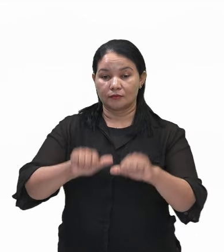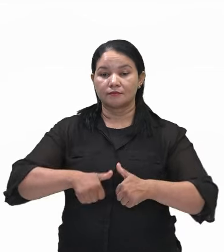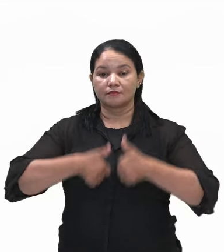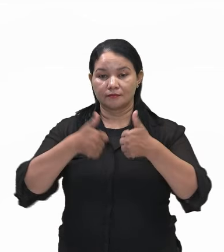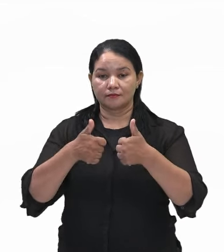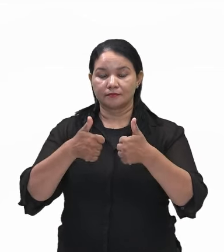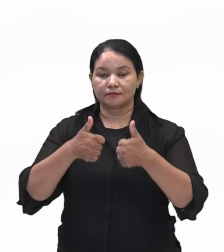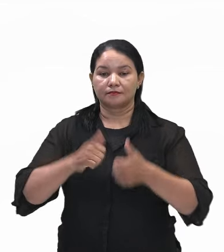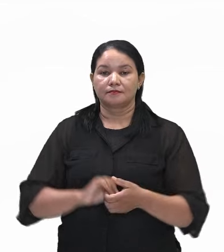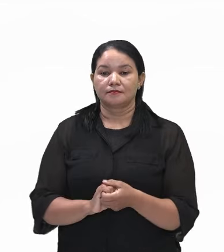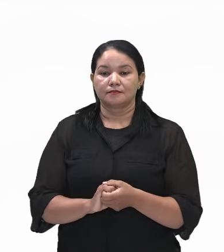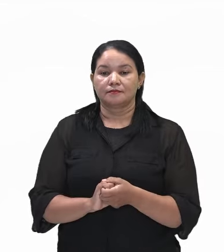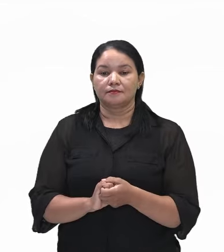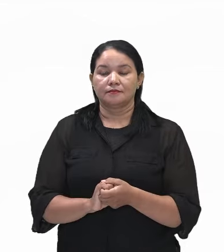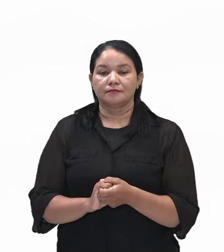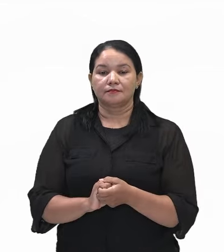Recovery,